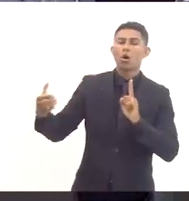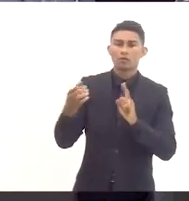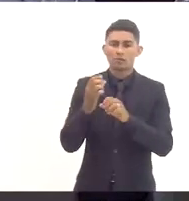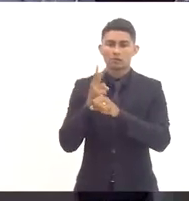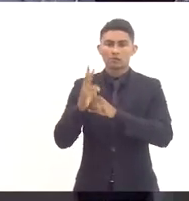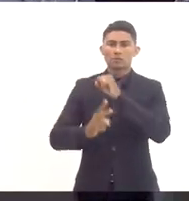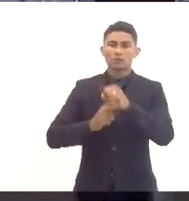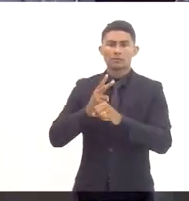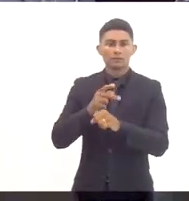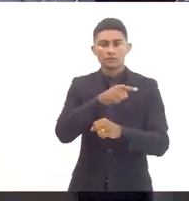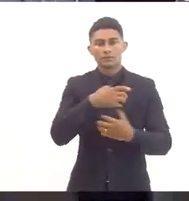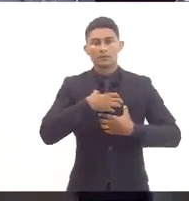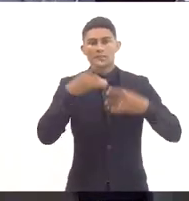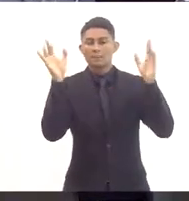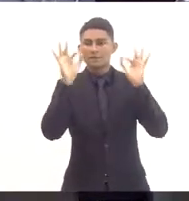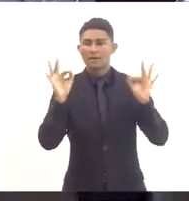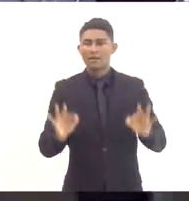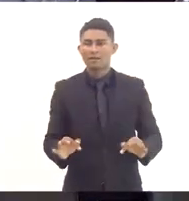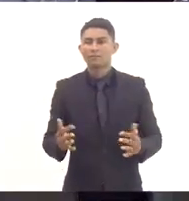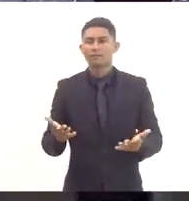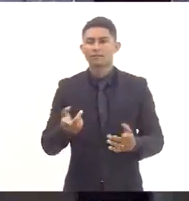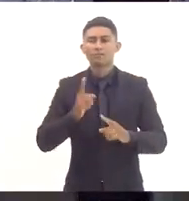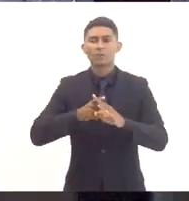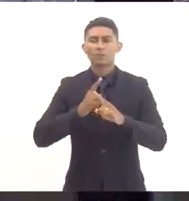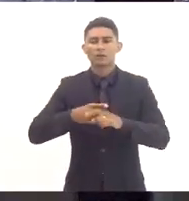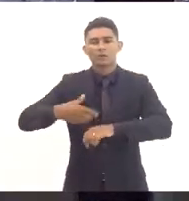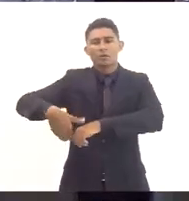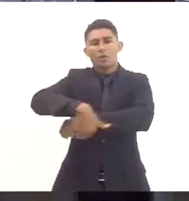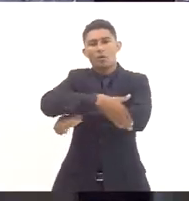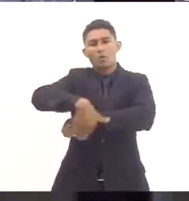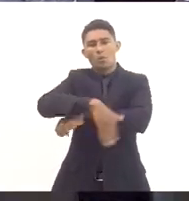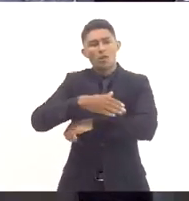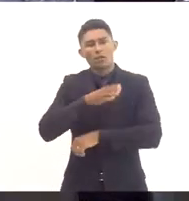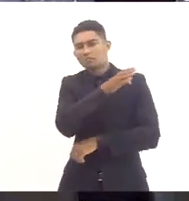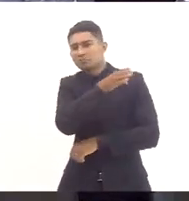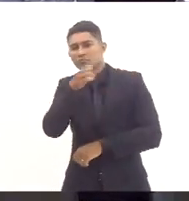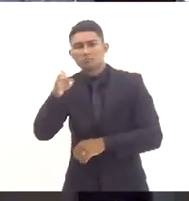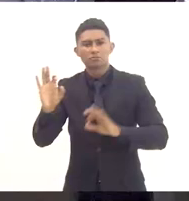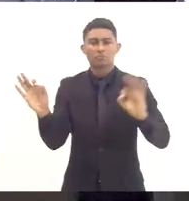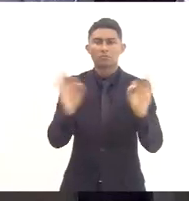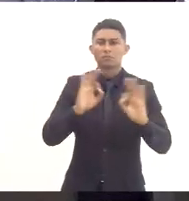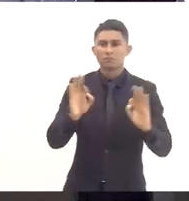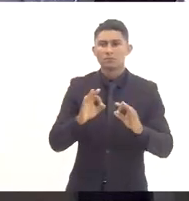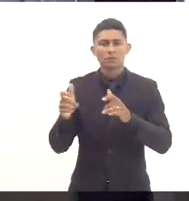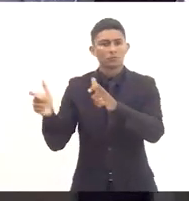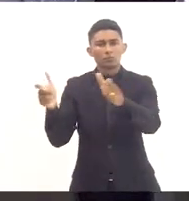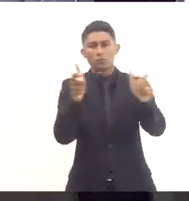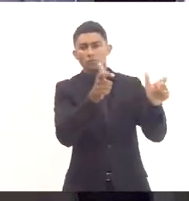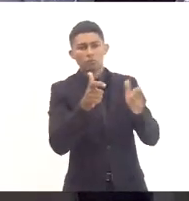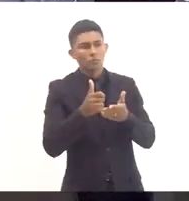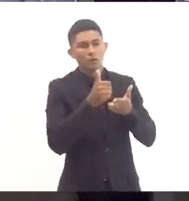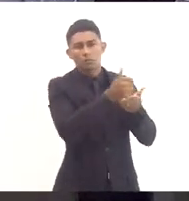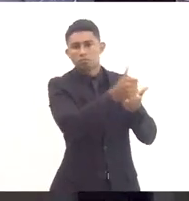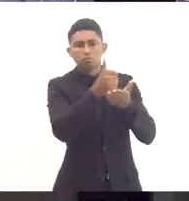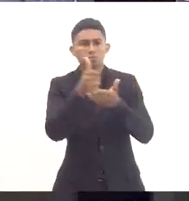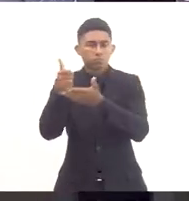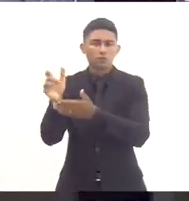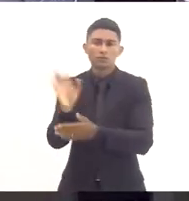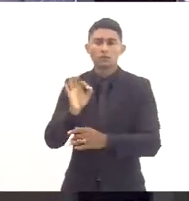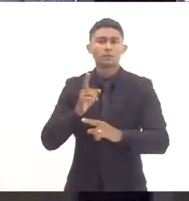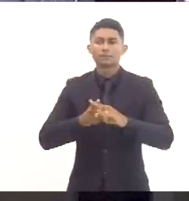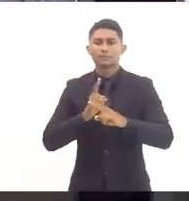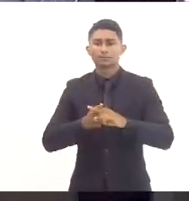ficou a criança mais feliz do mundo agradecer obrigado que não ia para rua que eu não carregava ele para as palestras porque o